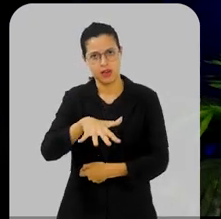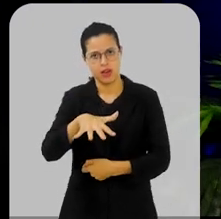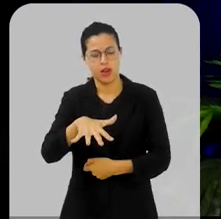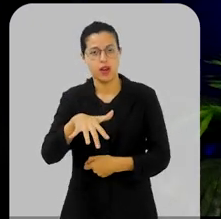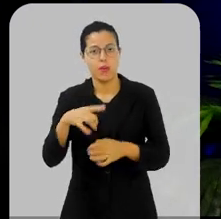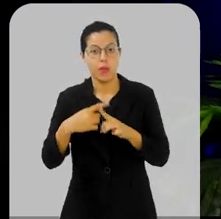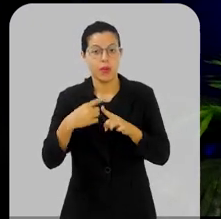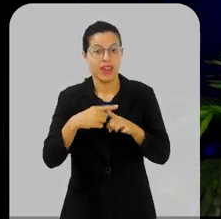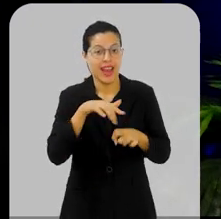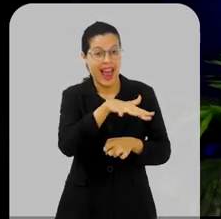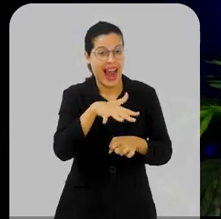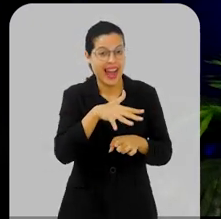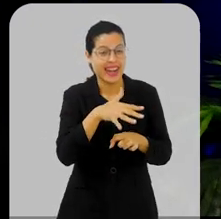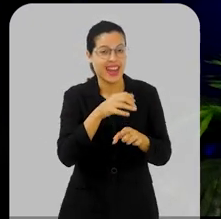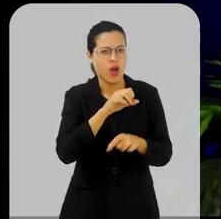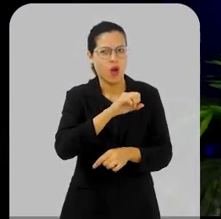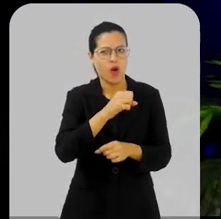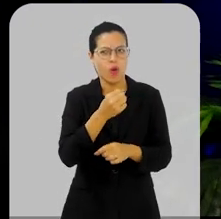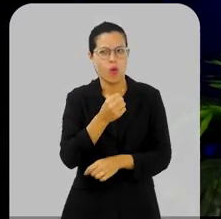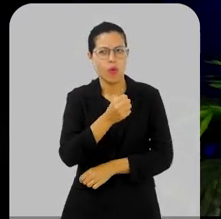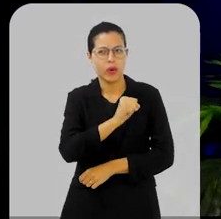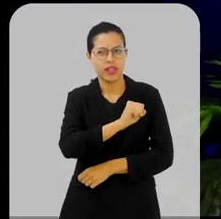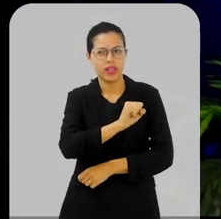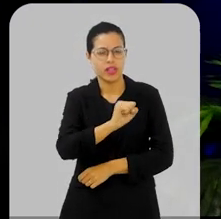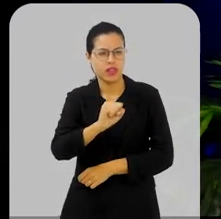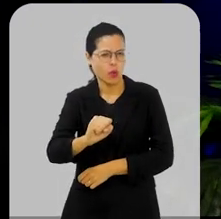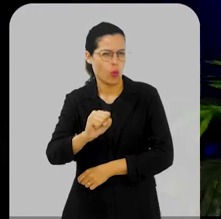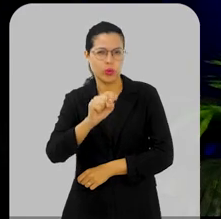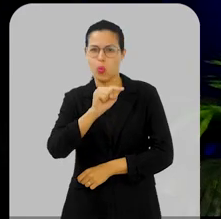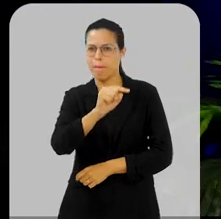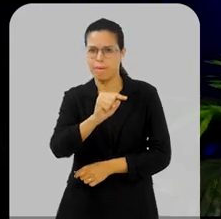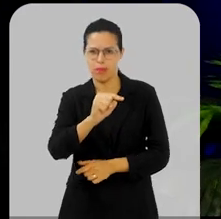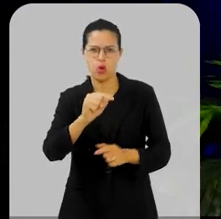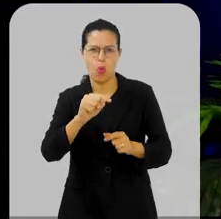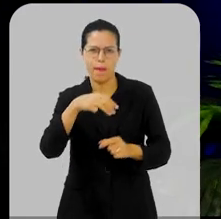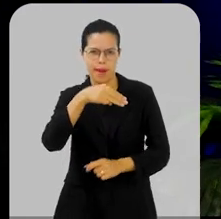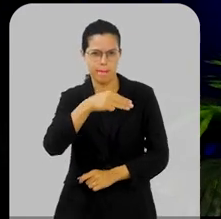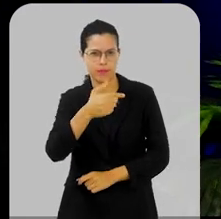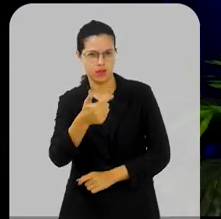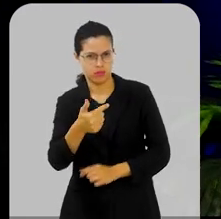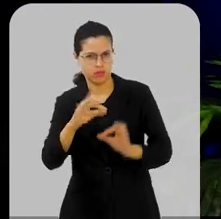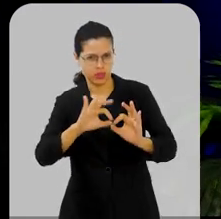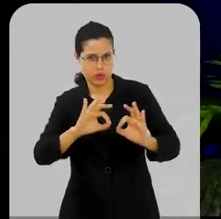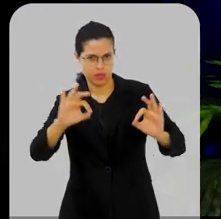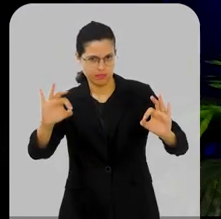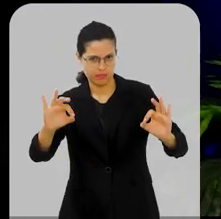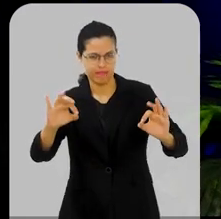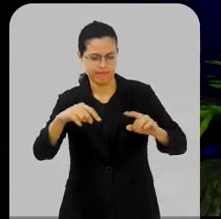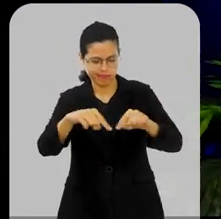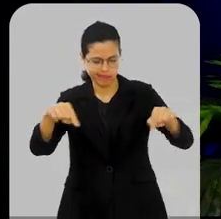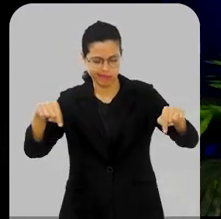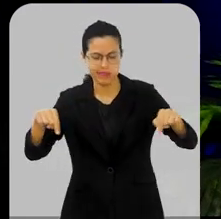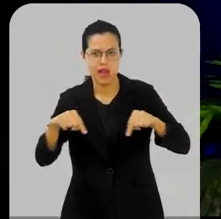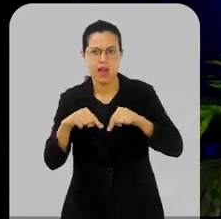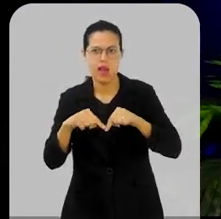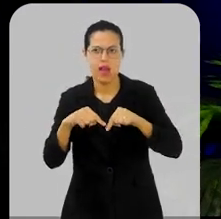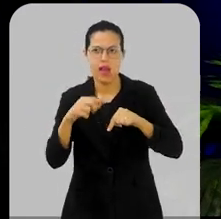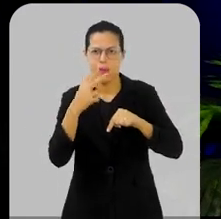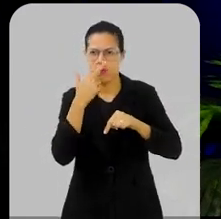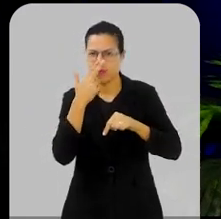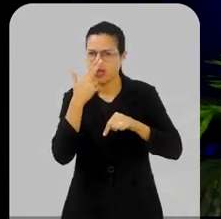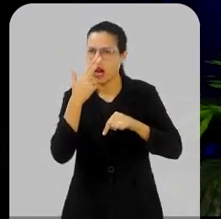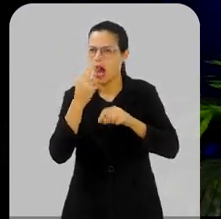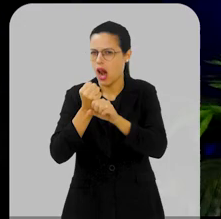porque a área desapropriada é de 88.300 metros quadrados. É uma área irregular, é como fosse